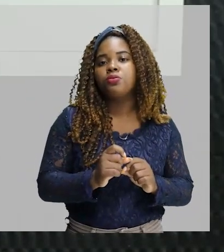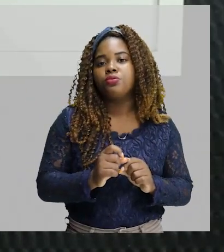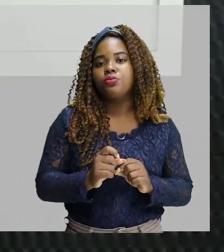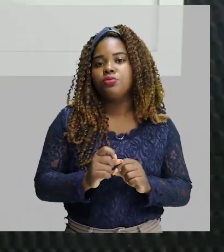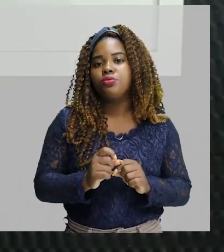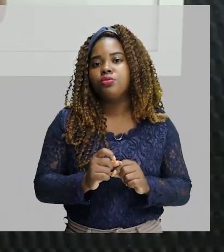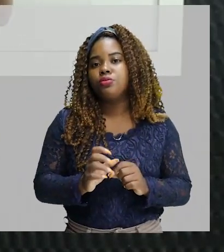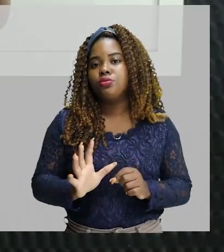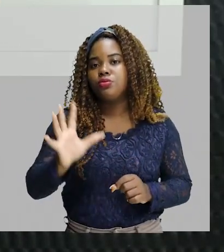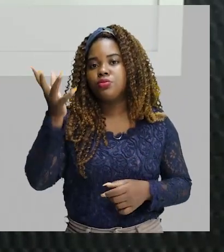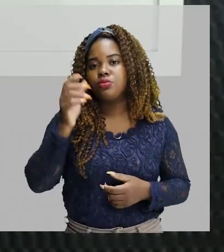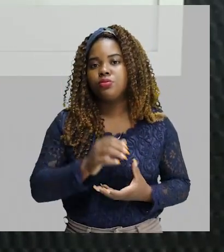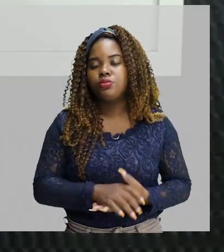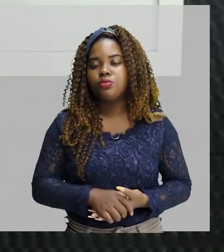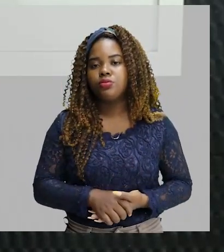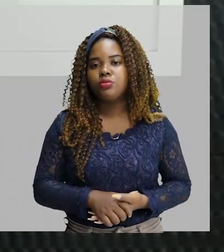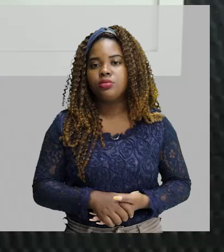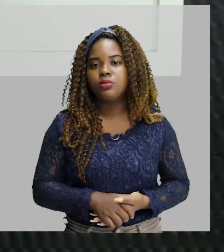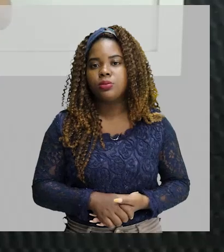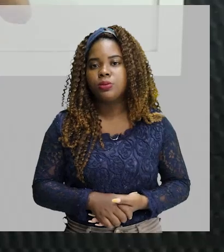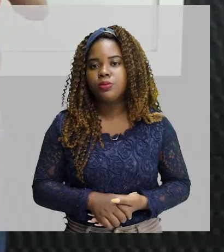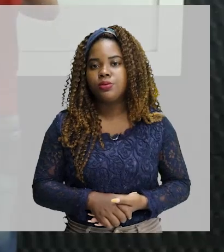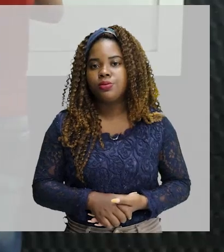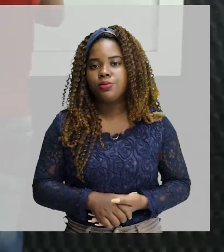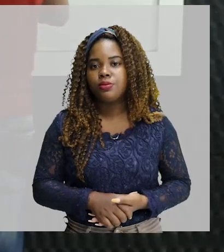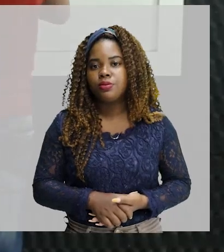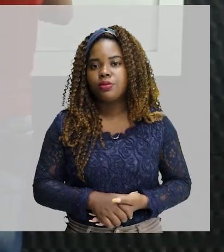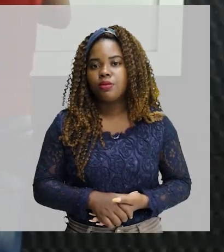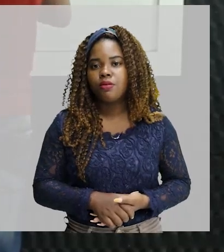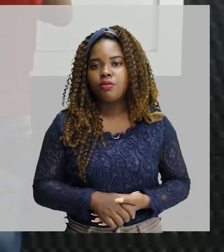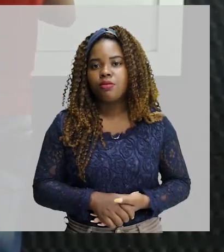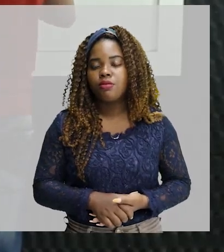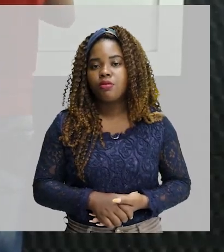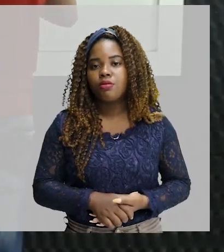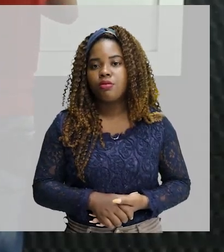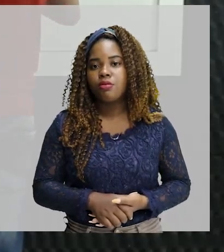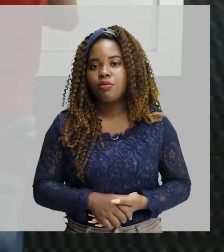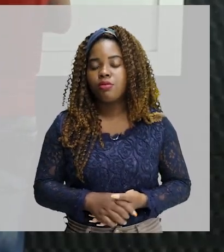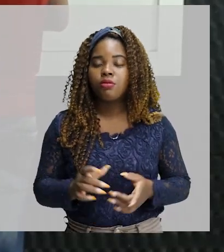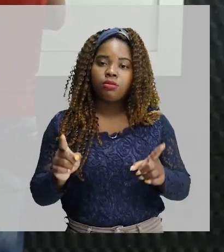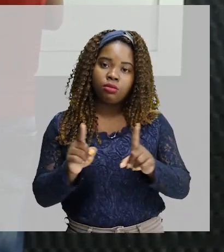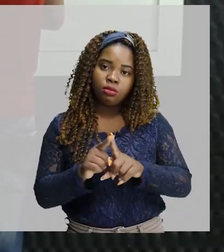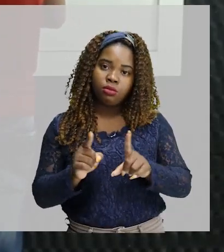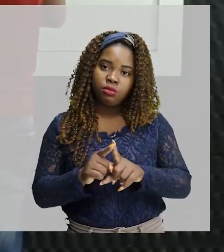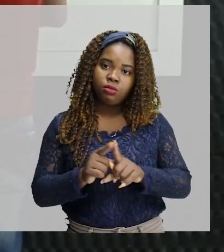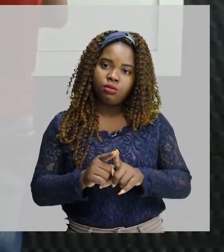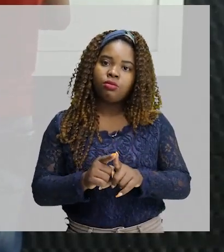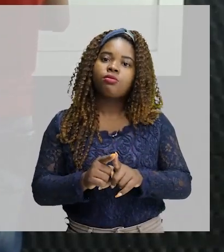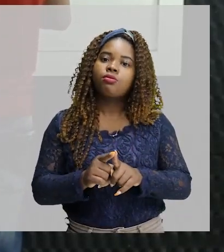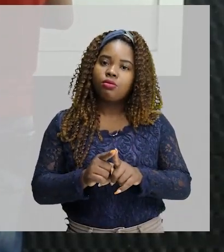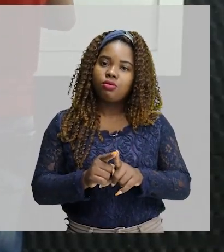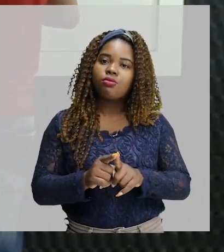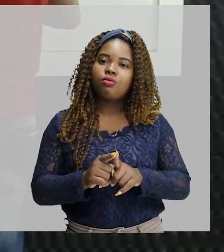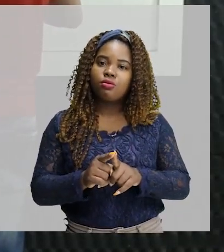outros, tá? Além de ser um presente, ela é uma condenação